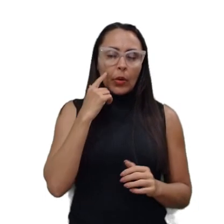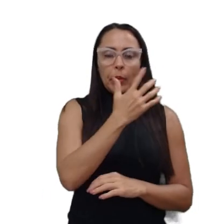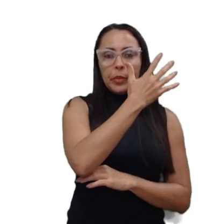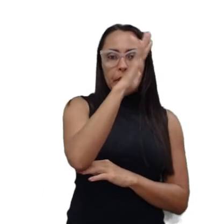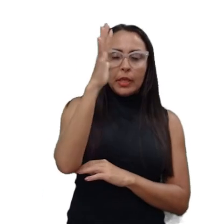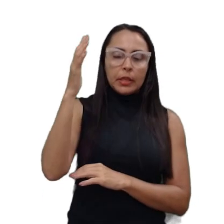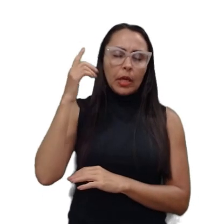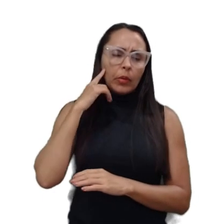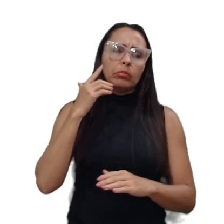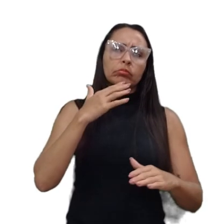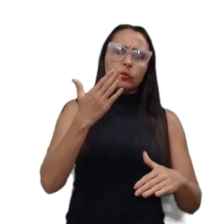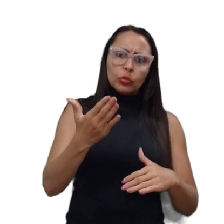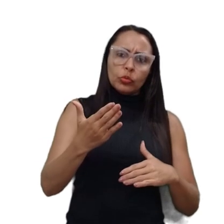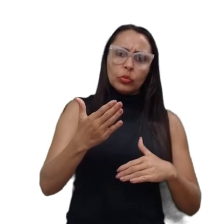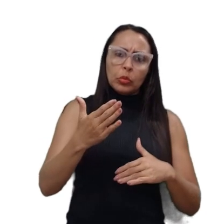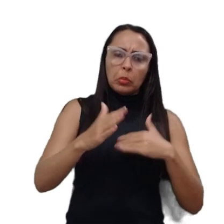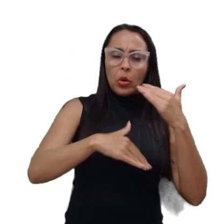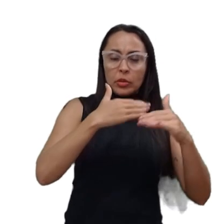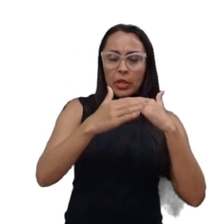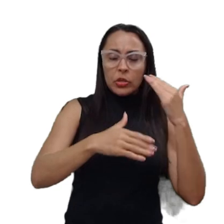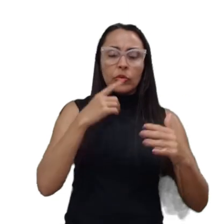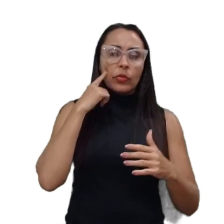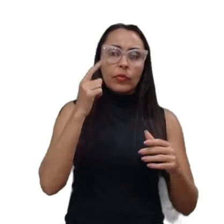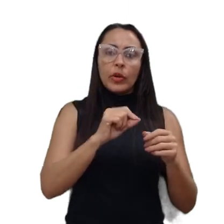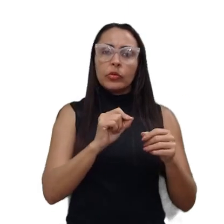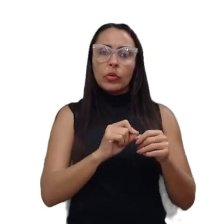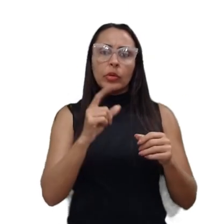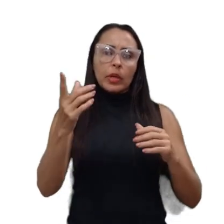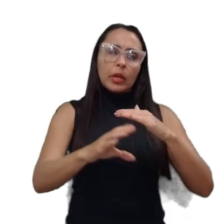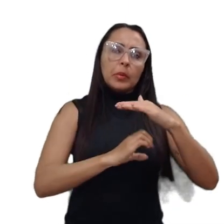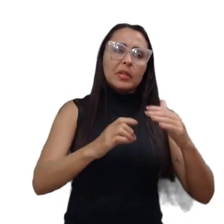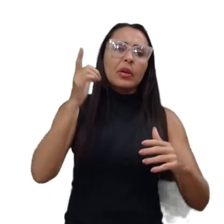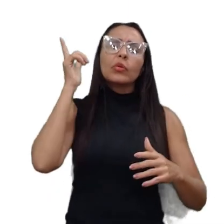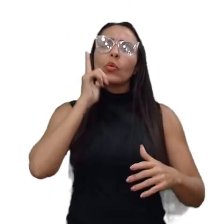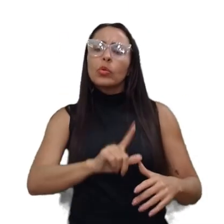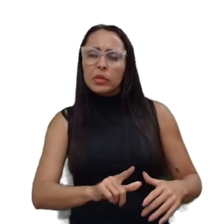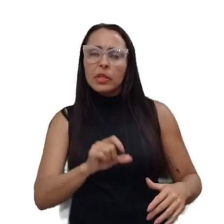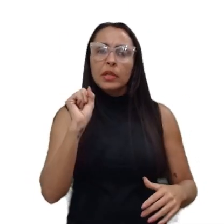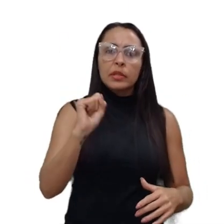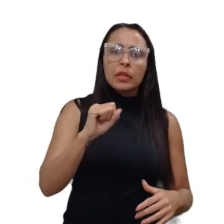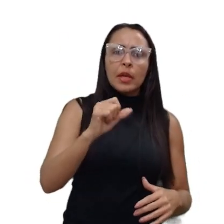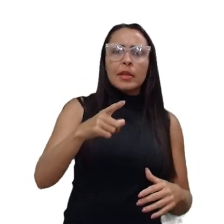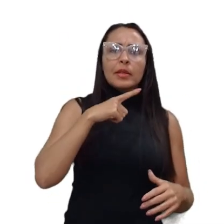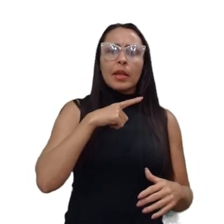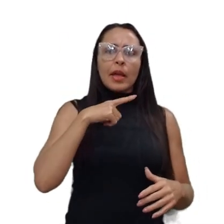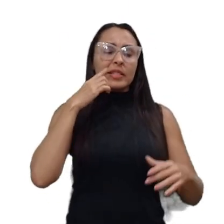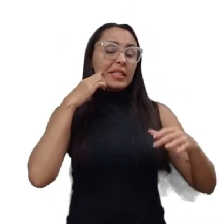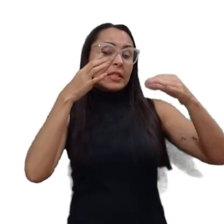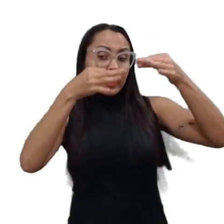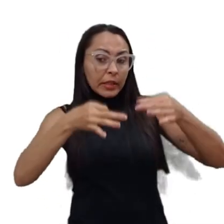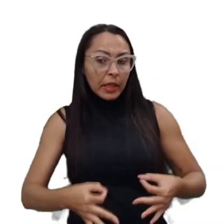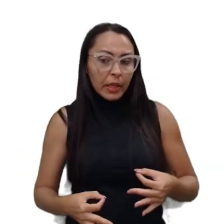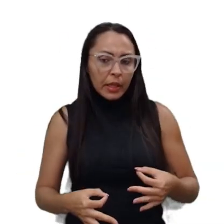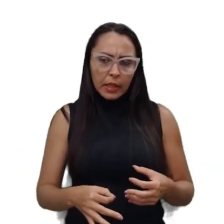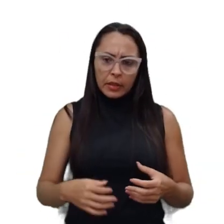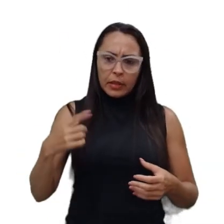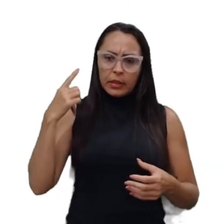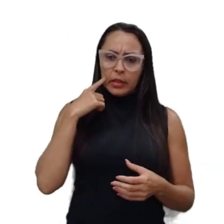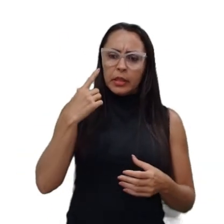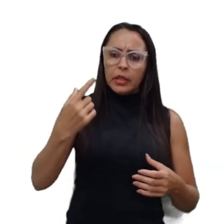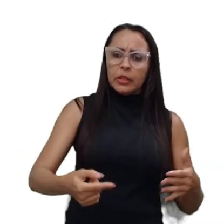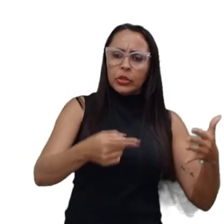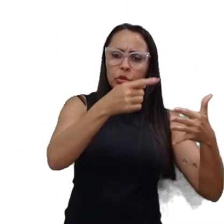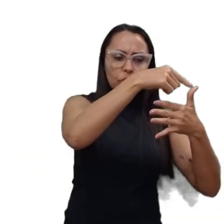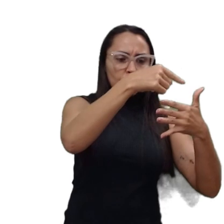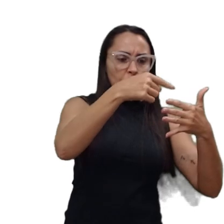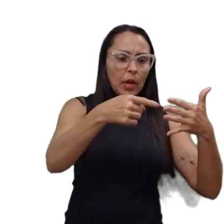dos processos que fazem com que a empresa consiga ter a certeza, diante dos